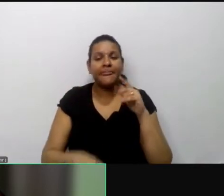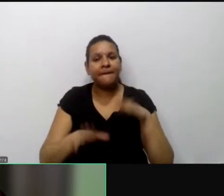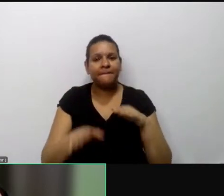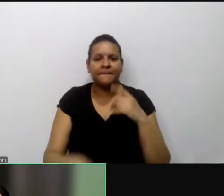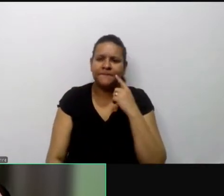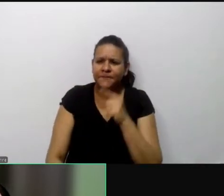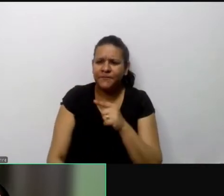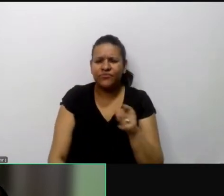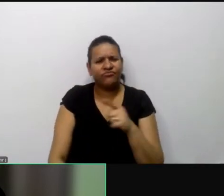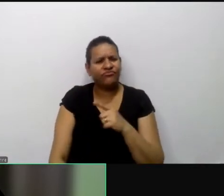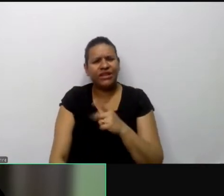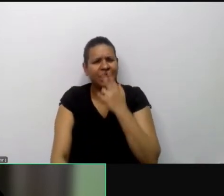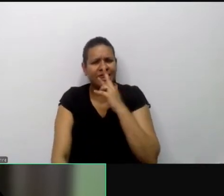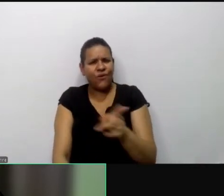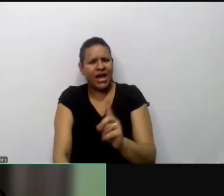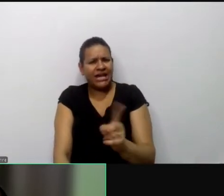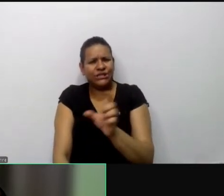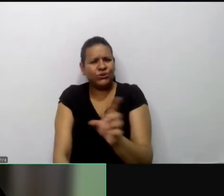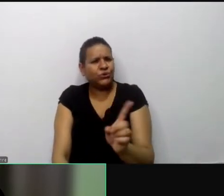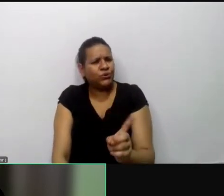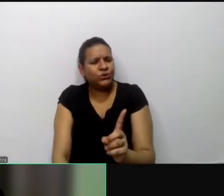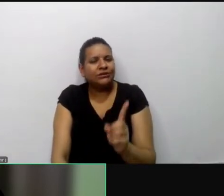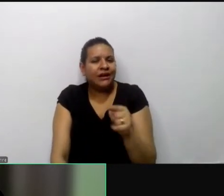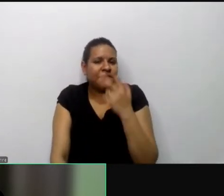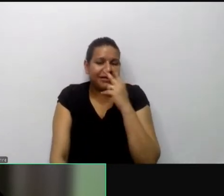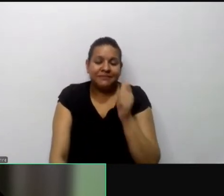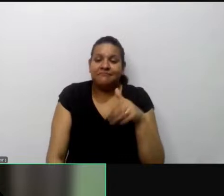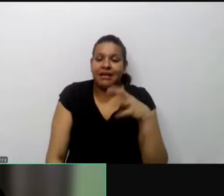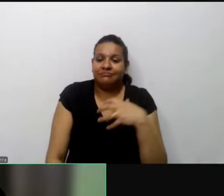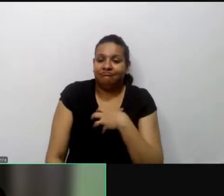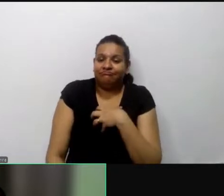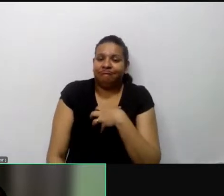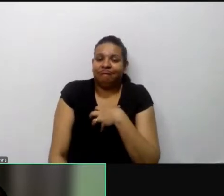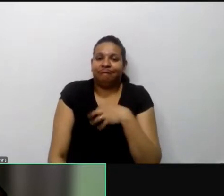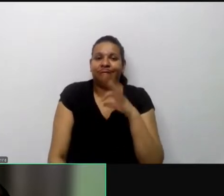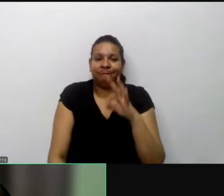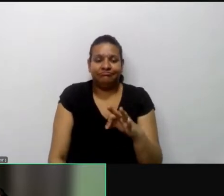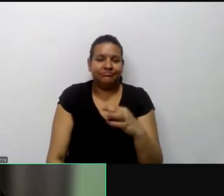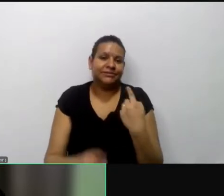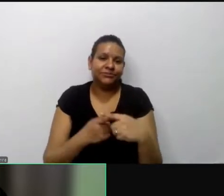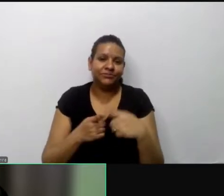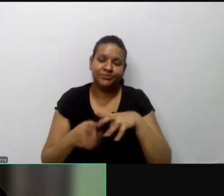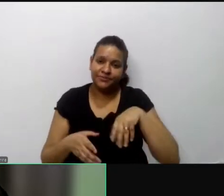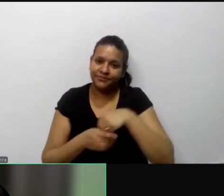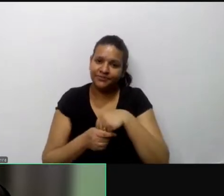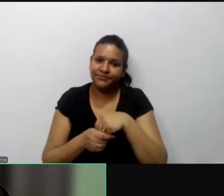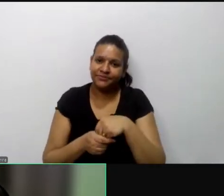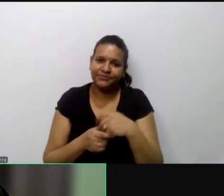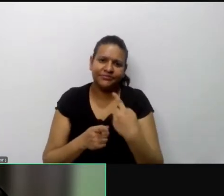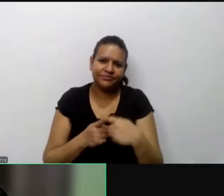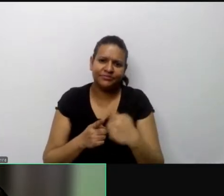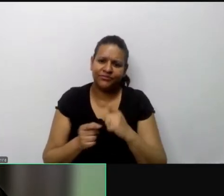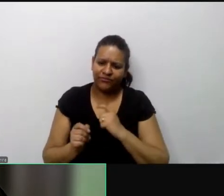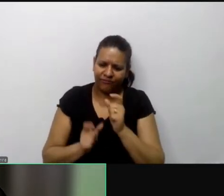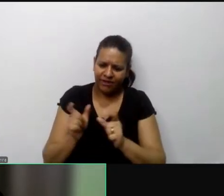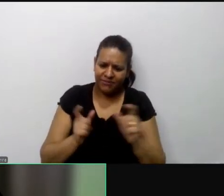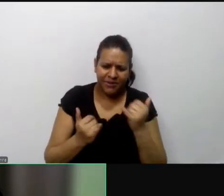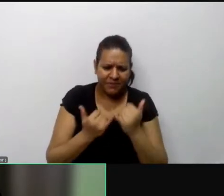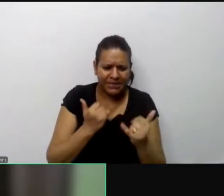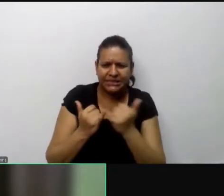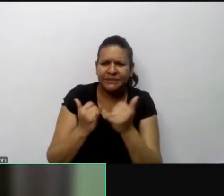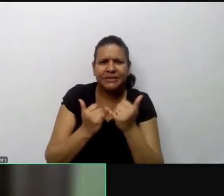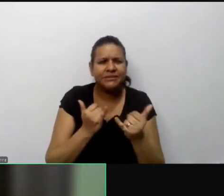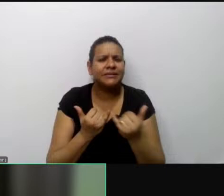tão mais proficiente e tão mais pertencente, né? Vai sentir que ele entende o que está acontecendo, porque tem tantas palavras que são tão parecidas.